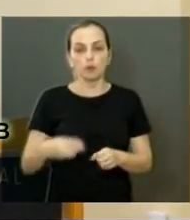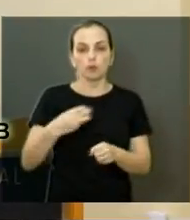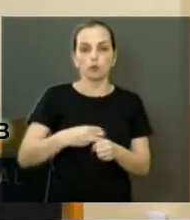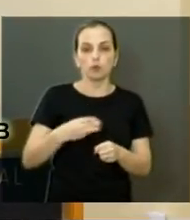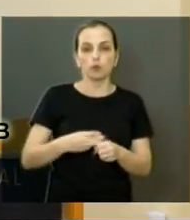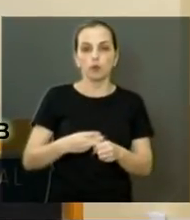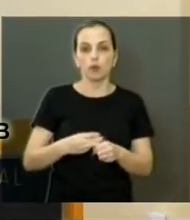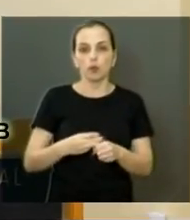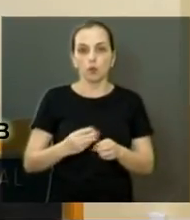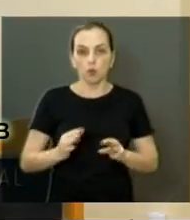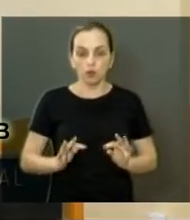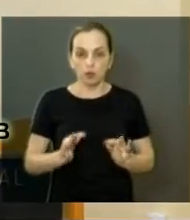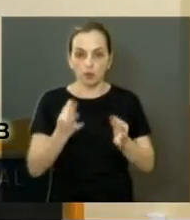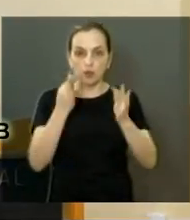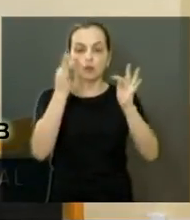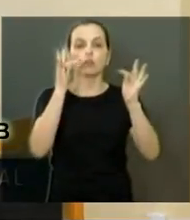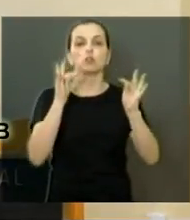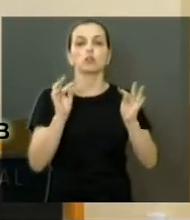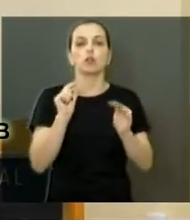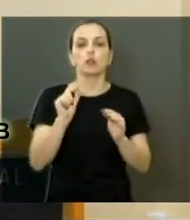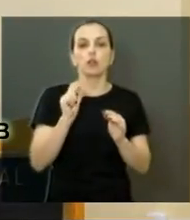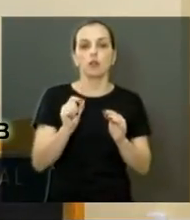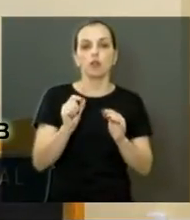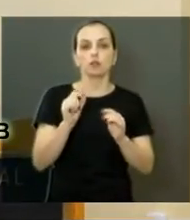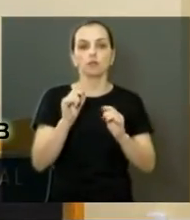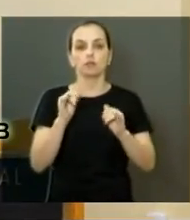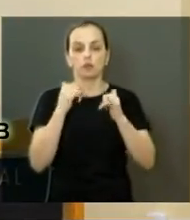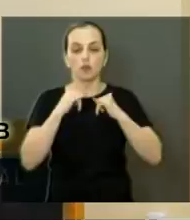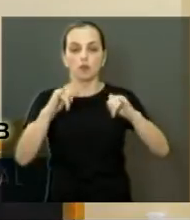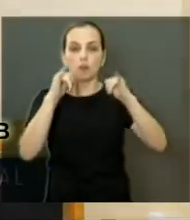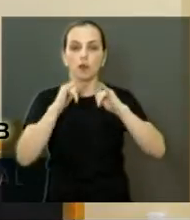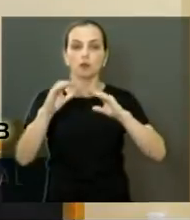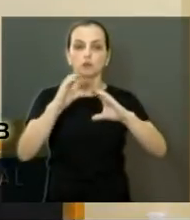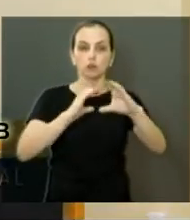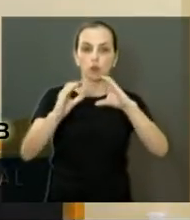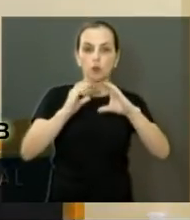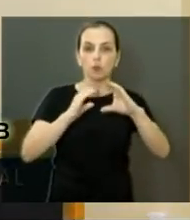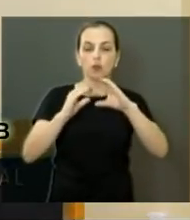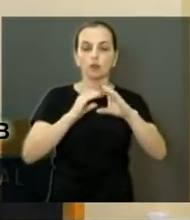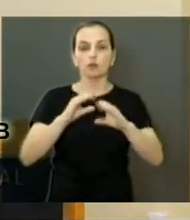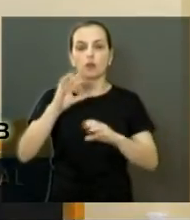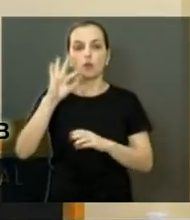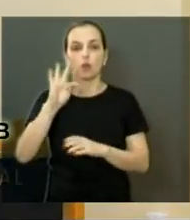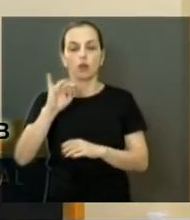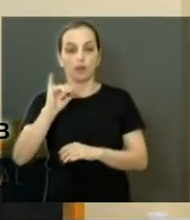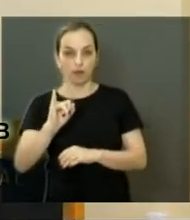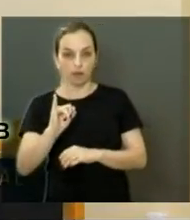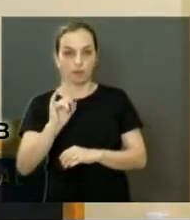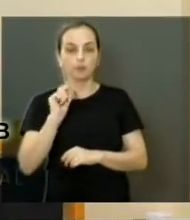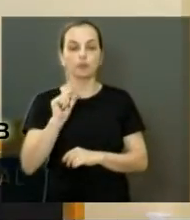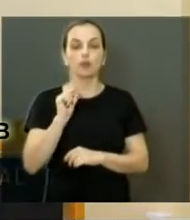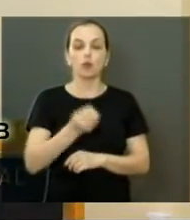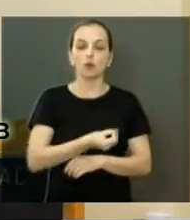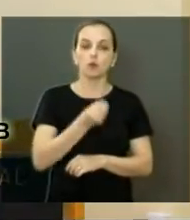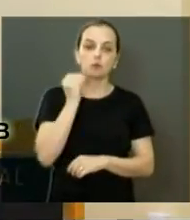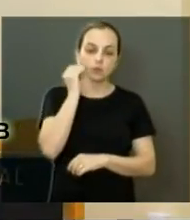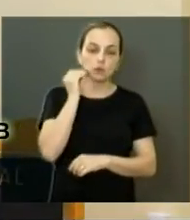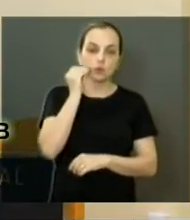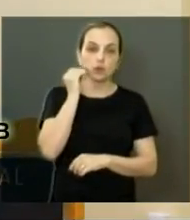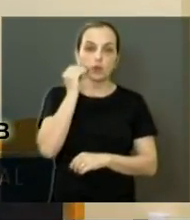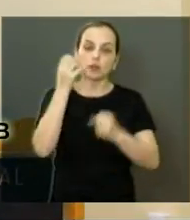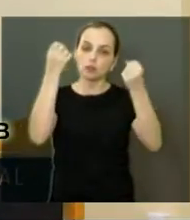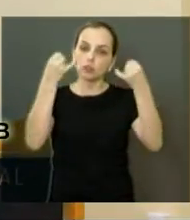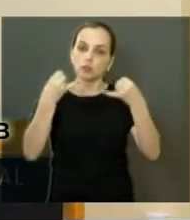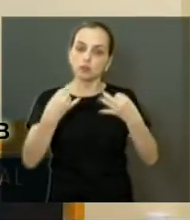tecnologia, né, da informação, da comunicação, para aprimorar os serviços públicos. Aí eu tive a oportunidade de citar